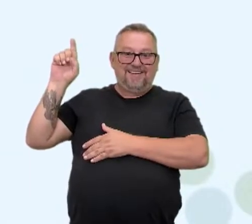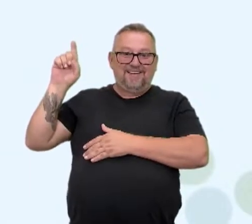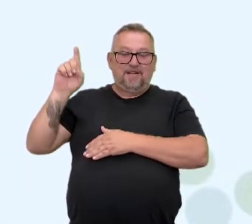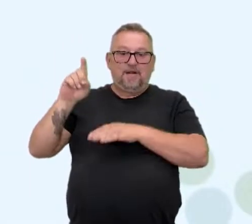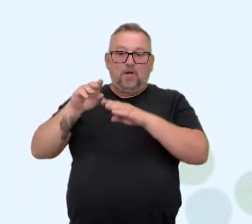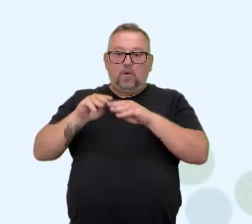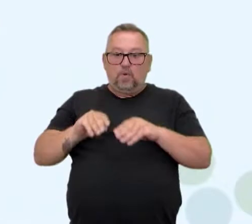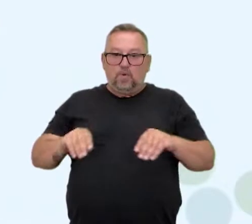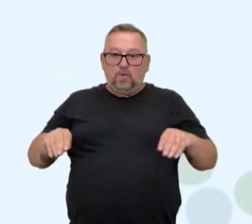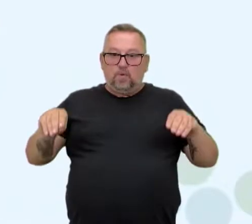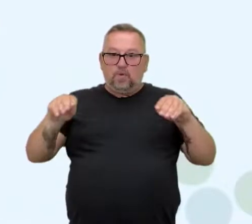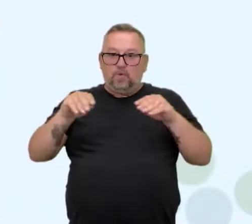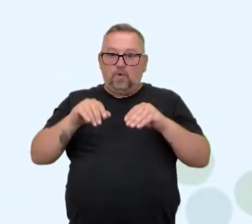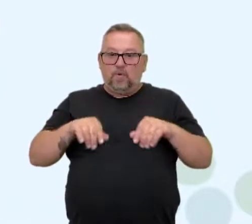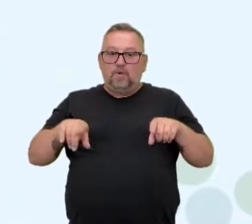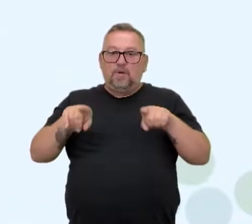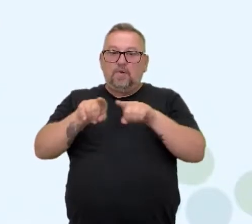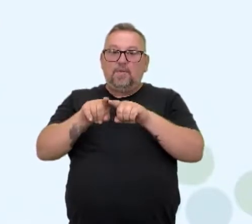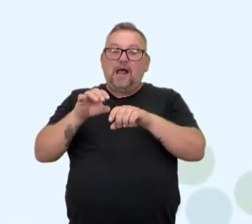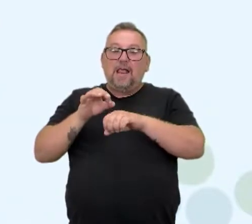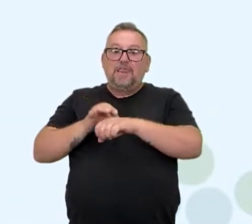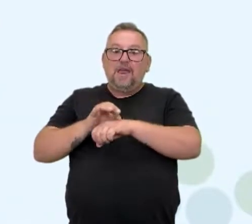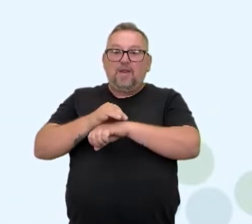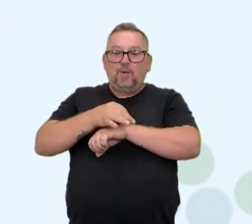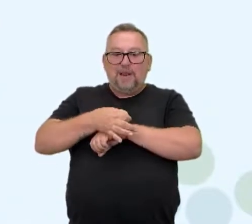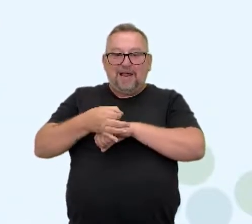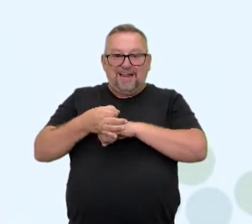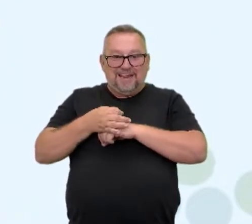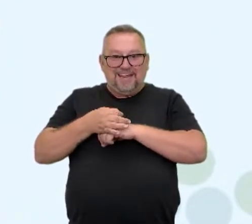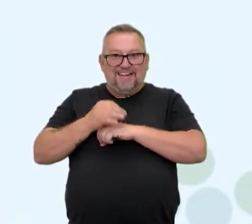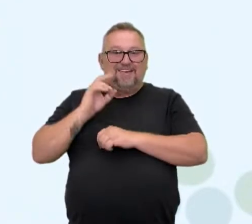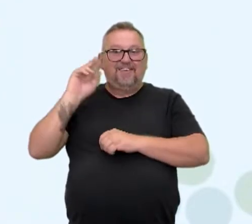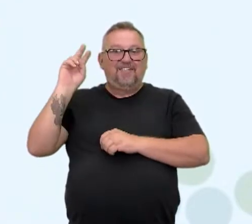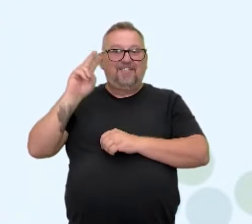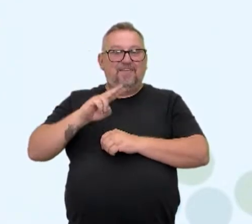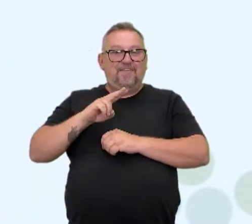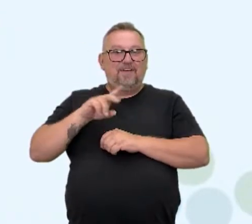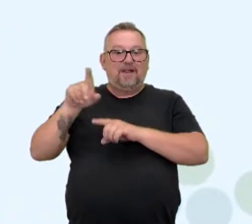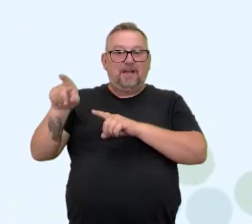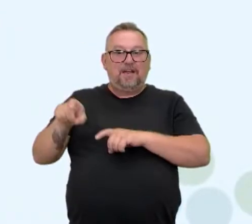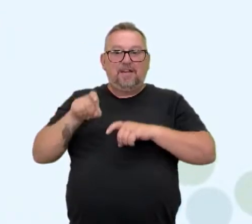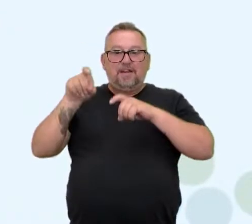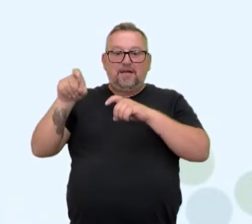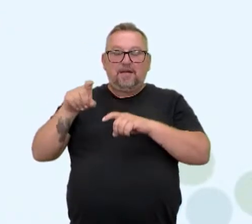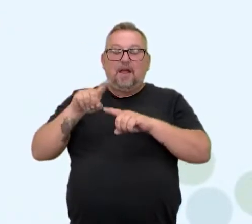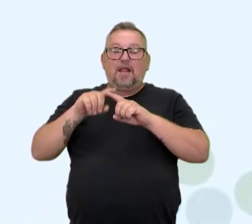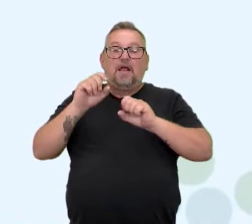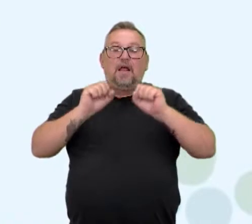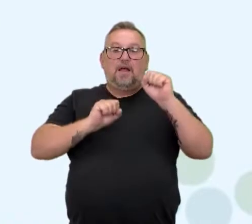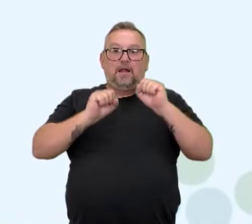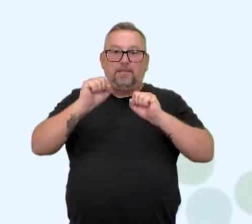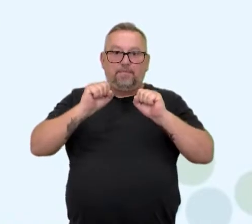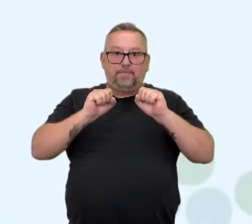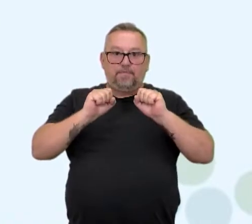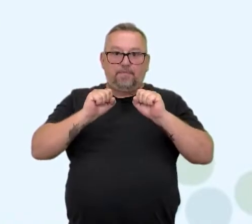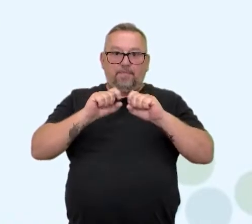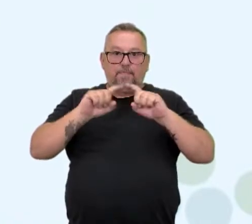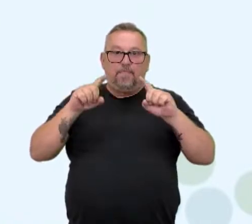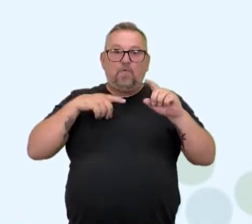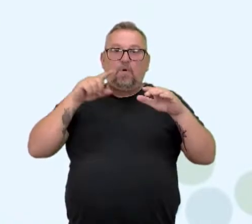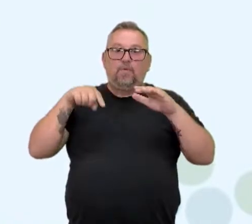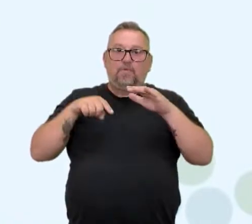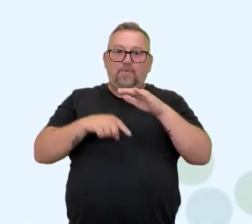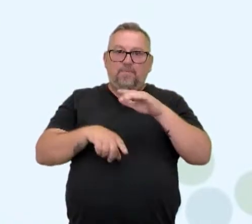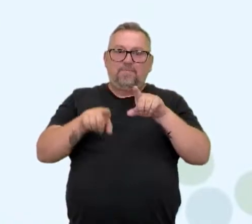à célula. A gente vai fazer aí, olha, a questão da agricultura à industrialização. O